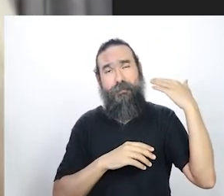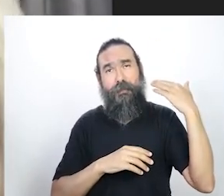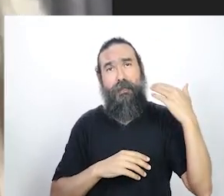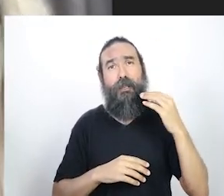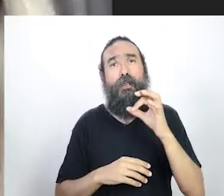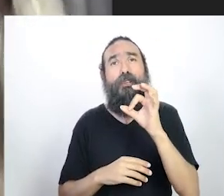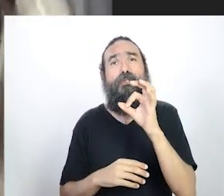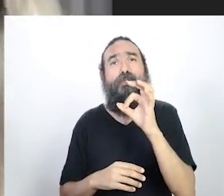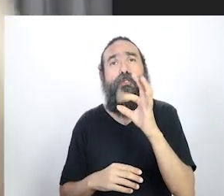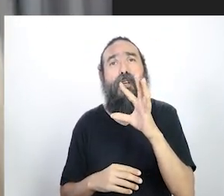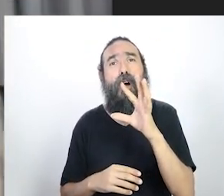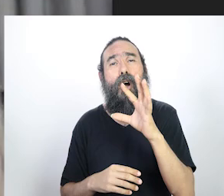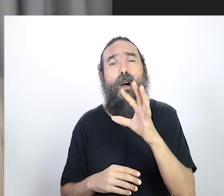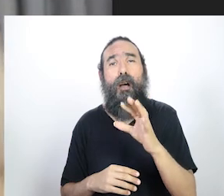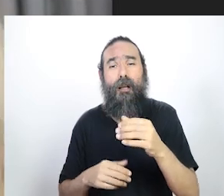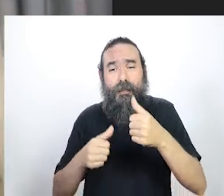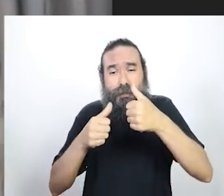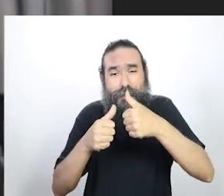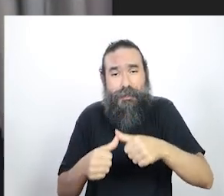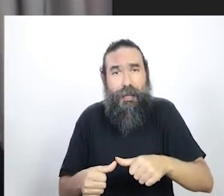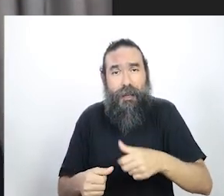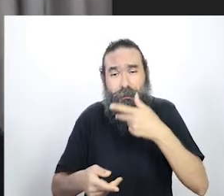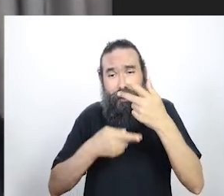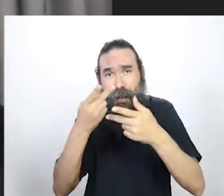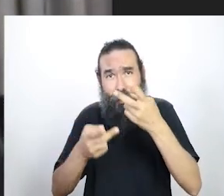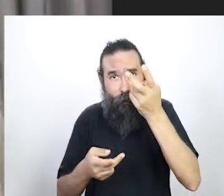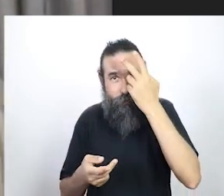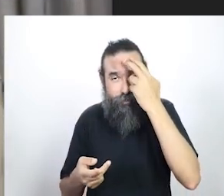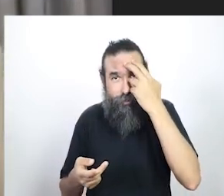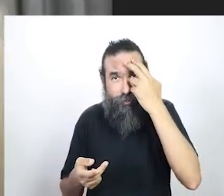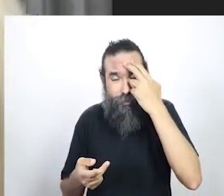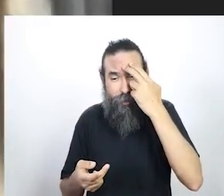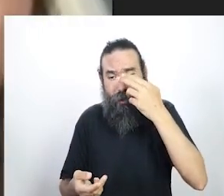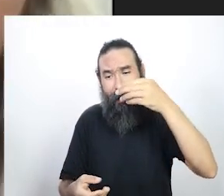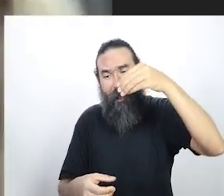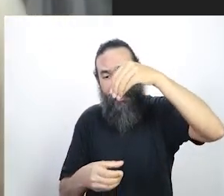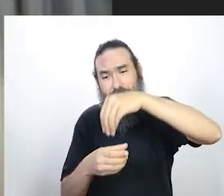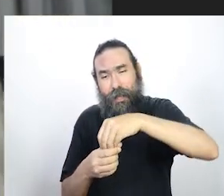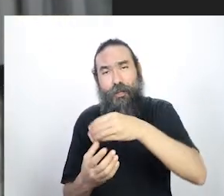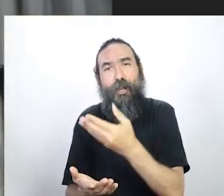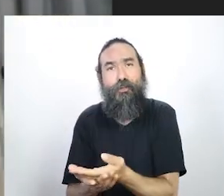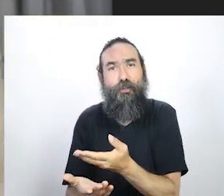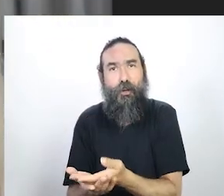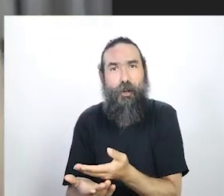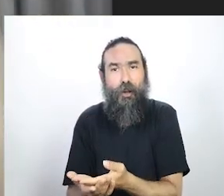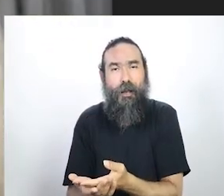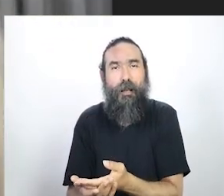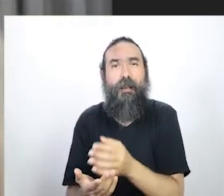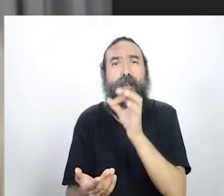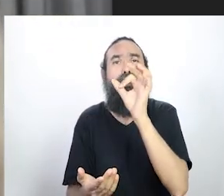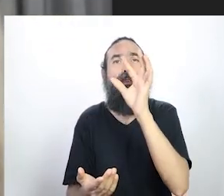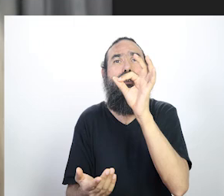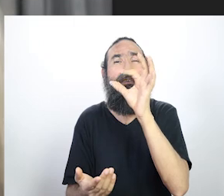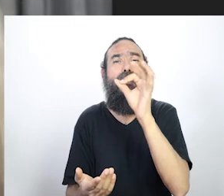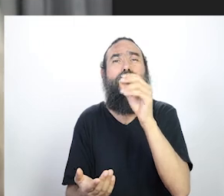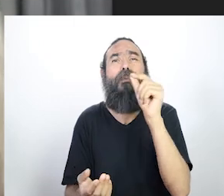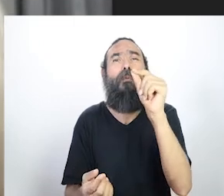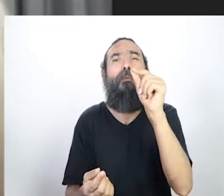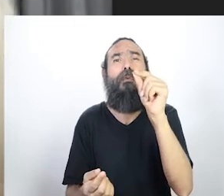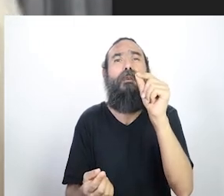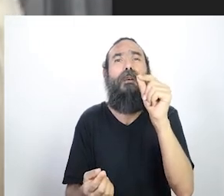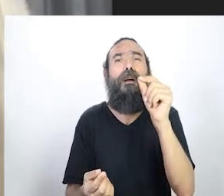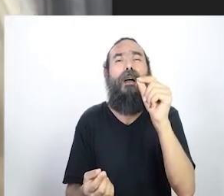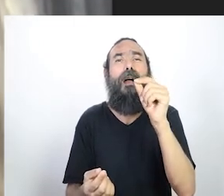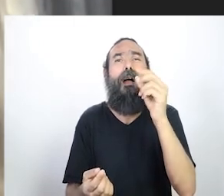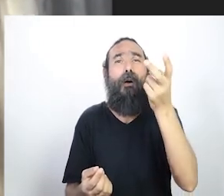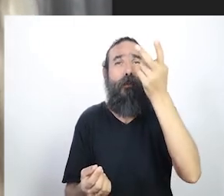tinha somente no ensino e nas universidades, nas escolas, as concepções mais eurocêntricas,